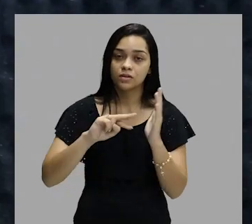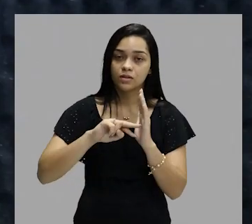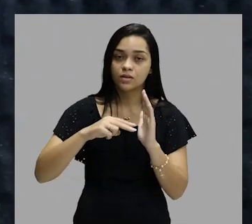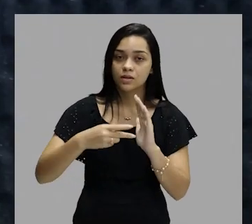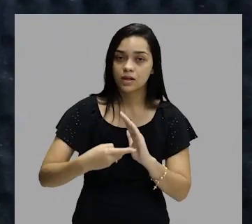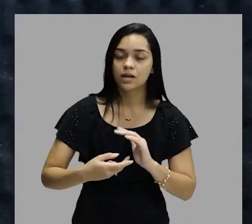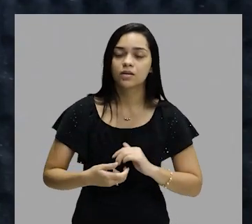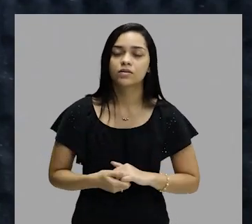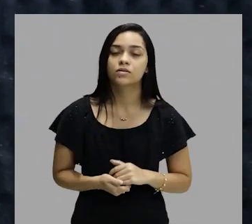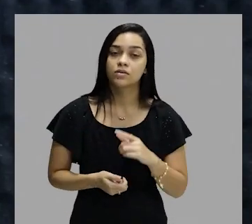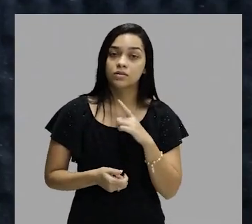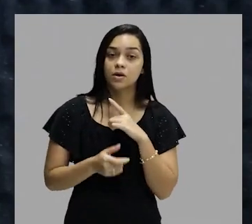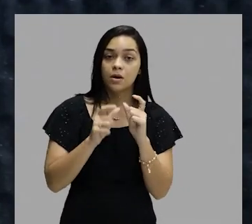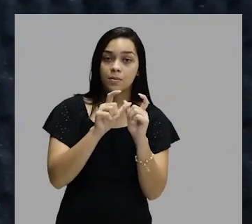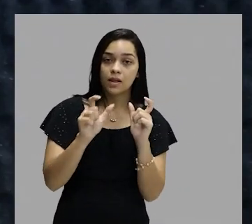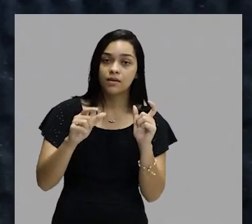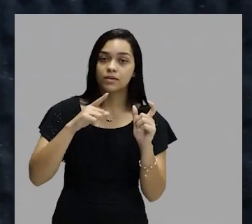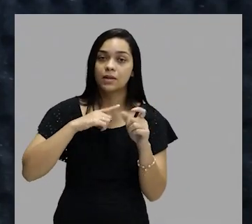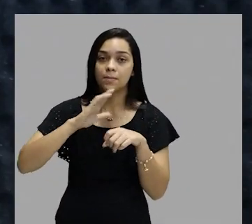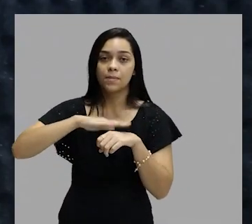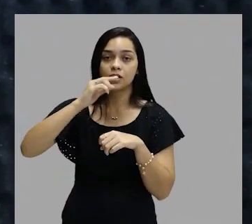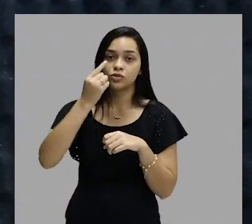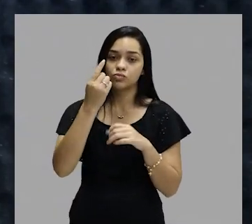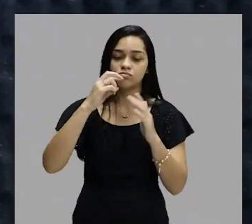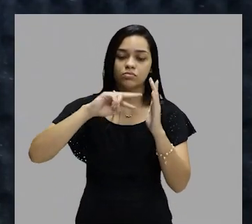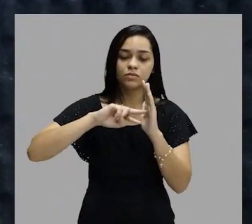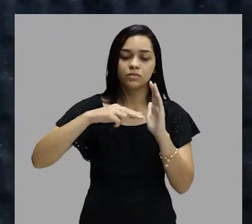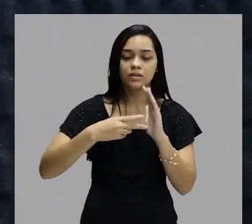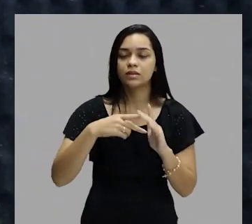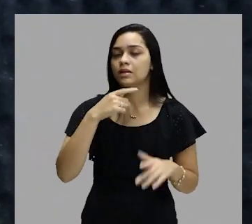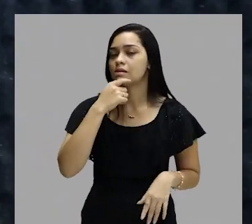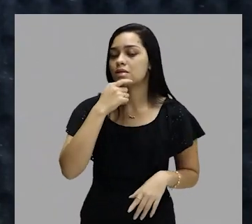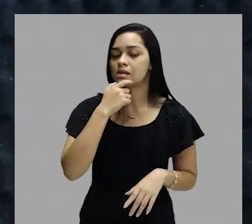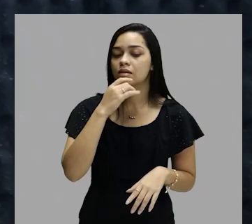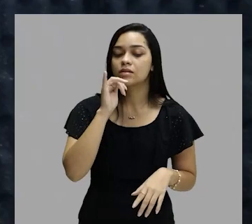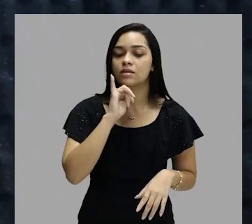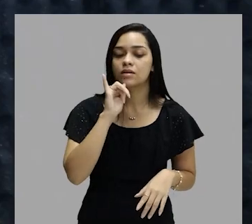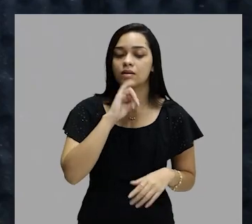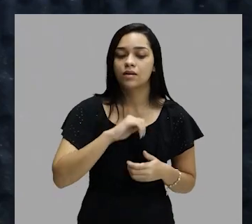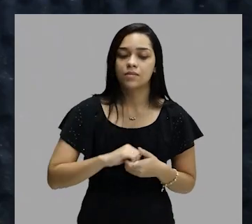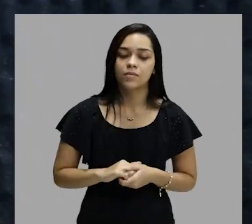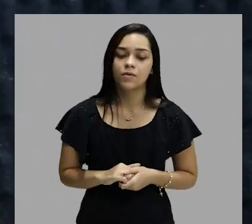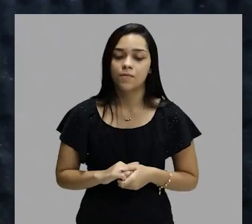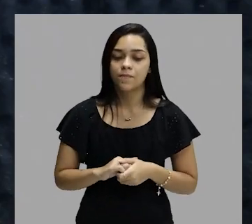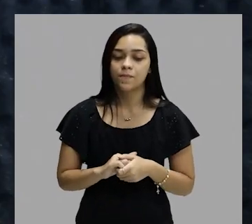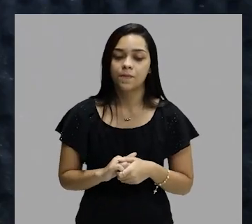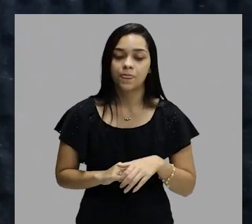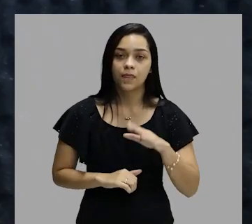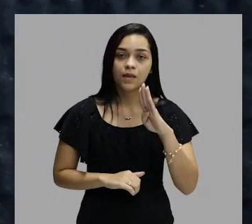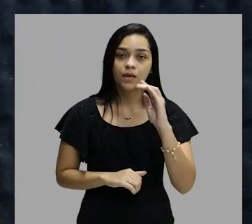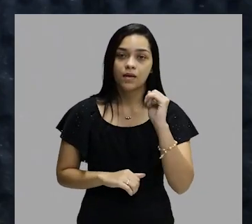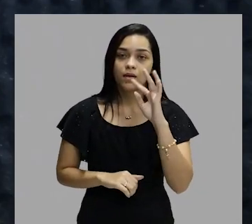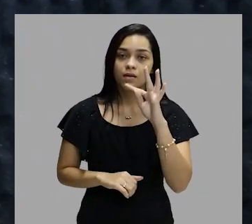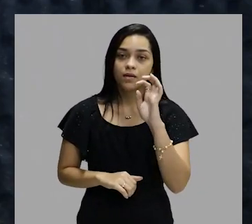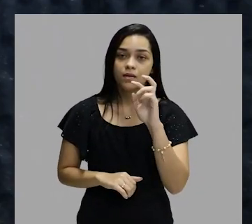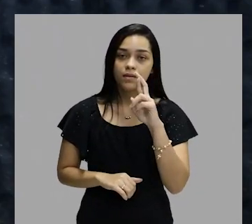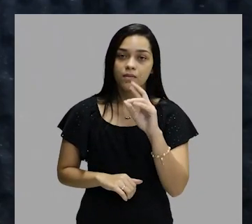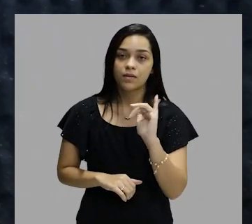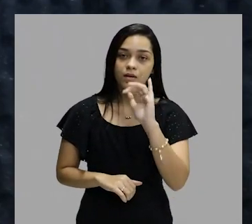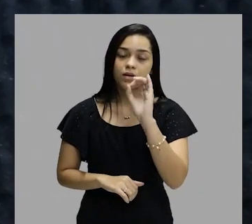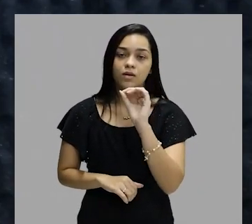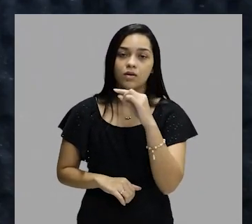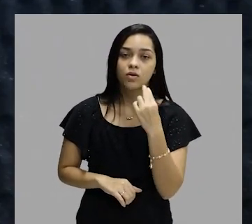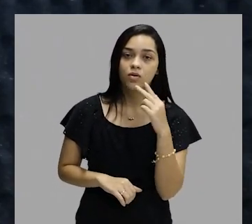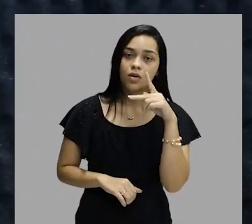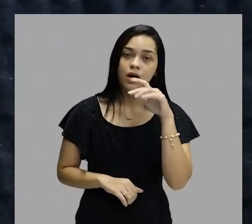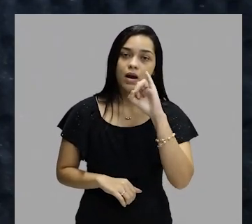significados. Tá? Então, são palavras que têm mais de um significado em inglês. Por exemplo, battery pode ser a bateria ou a